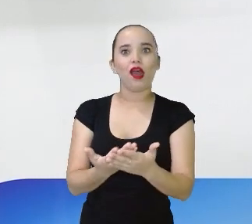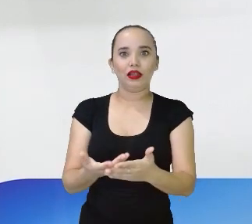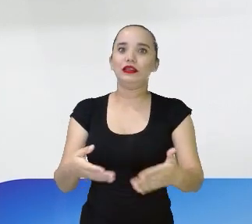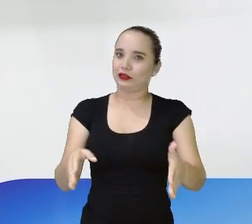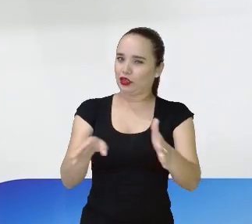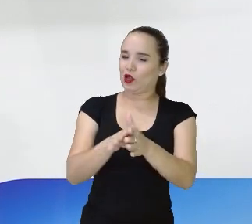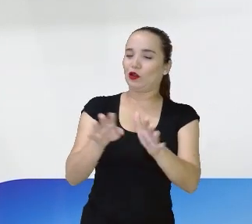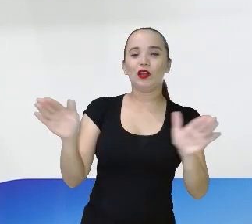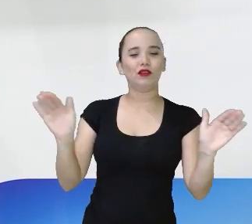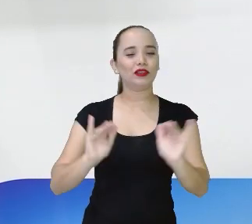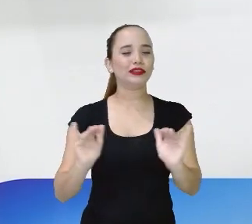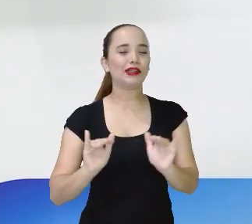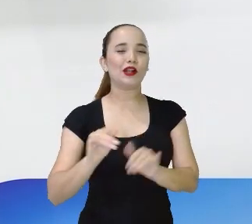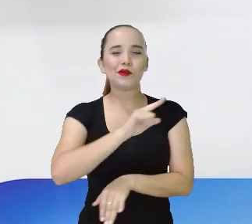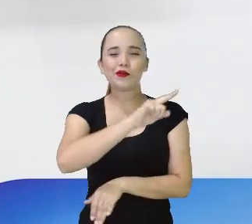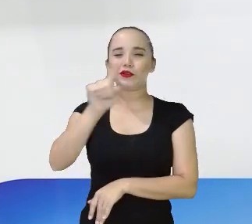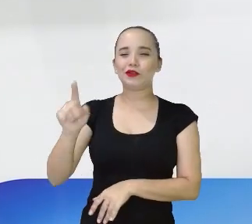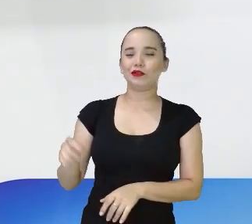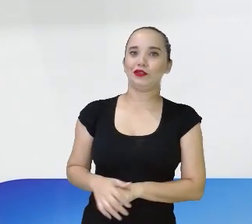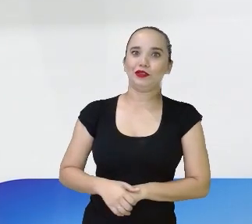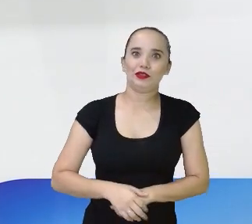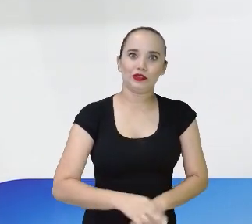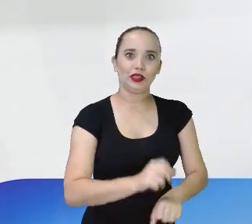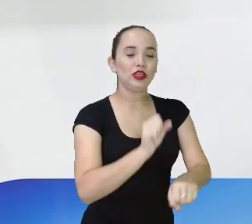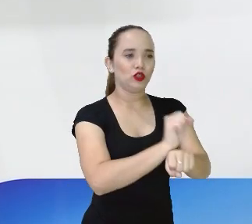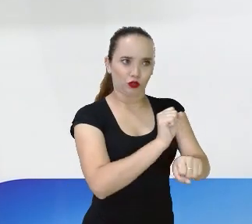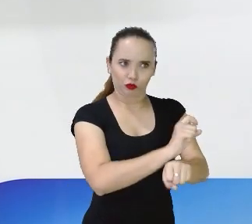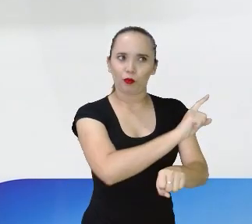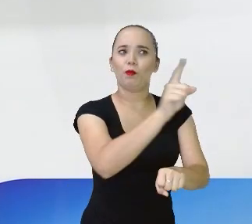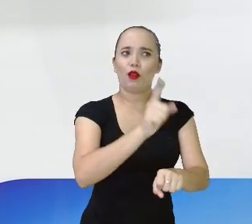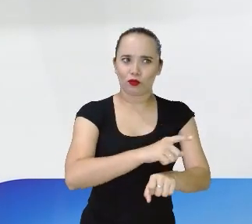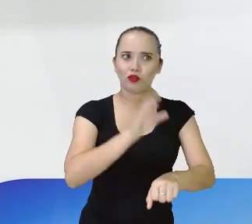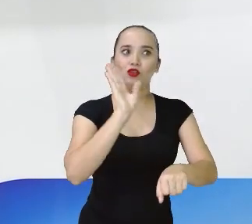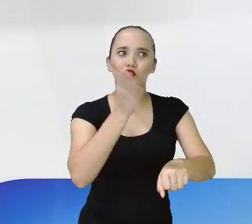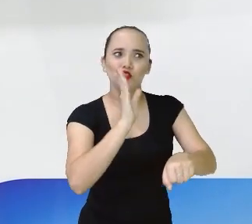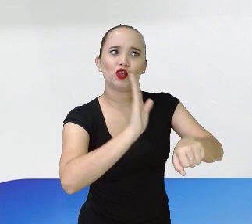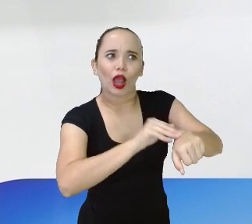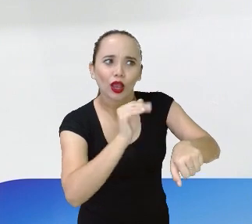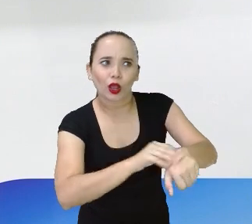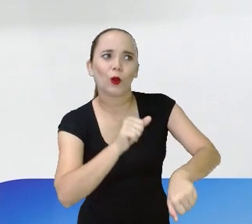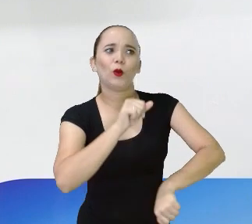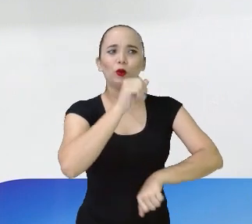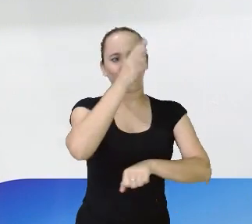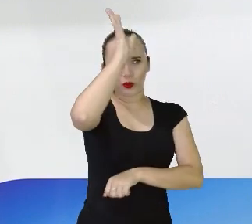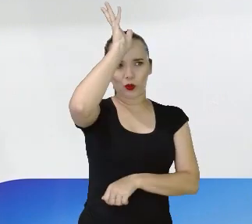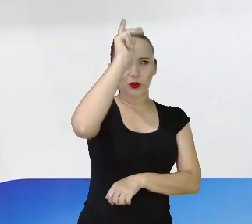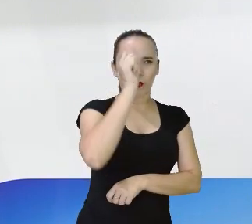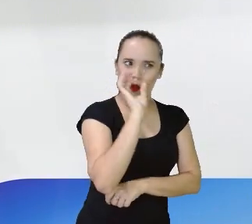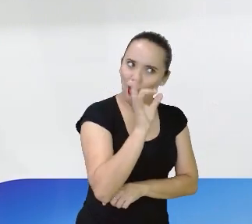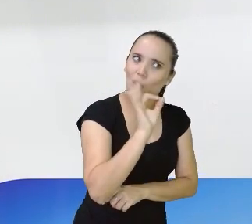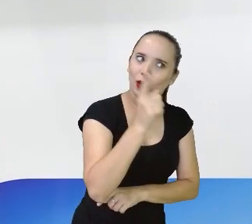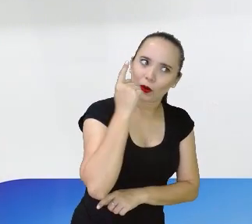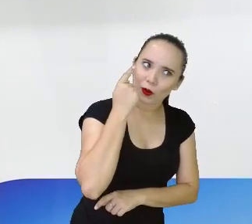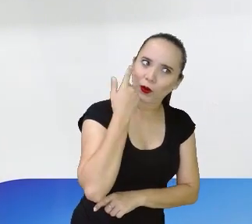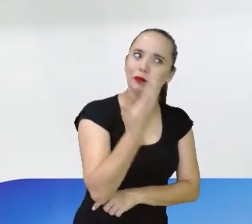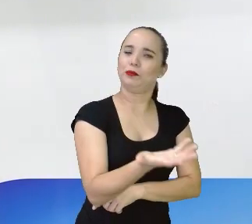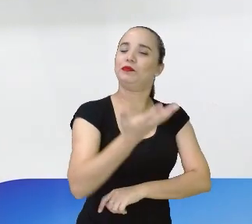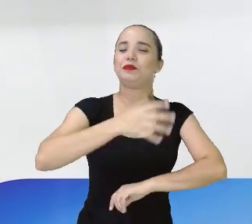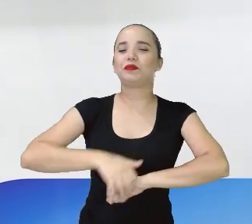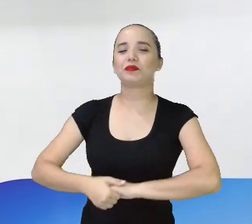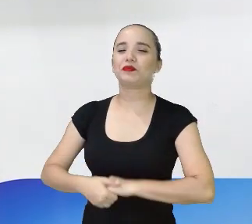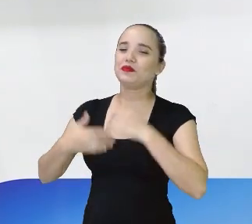bem tranquila. Espero que já tenham alimentado o galo, viu, minha gente? Olha a hora! Pronto, gente. Agora que vocês já